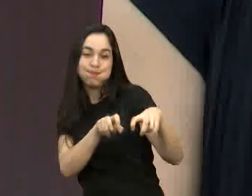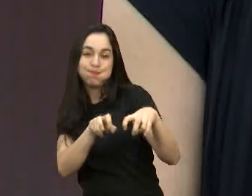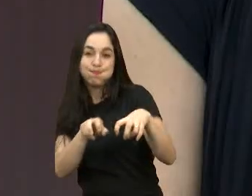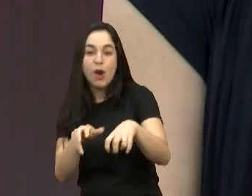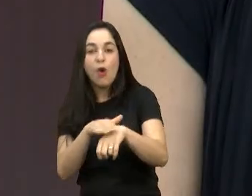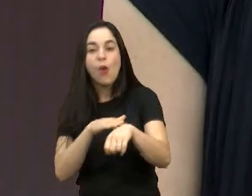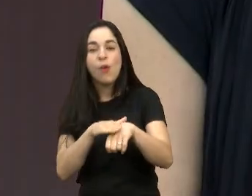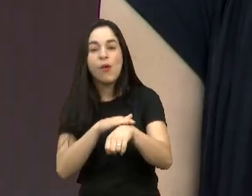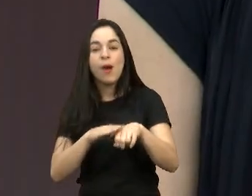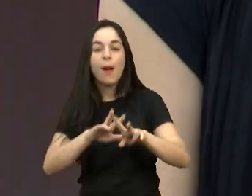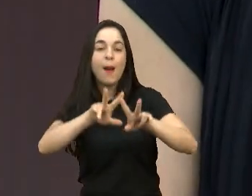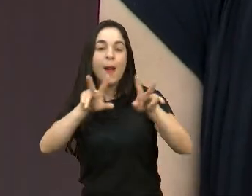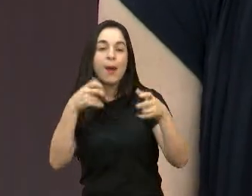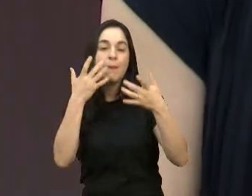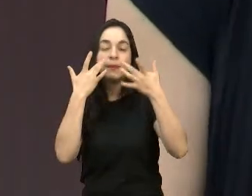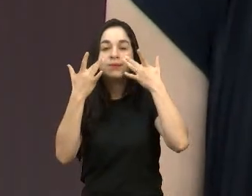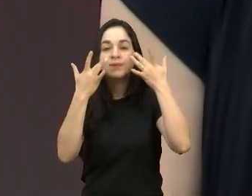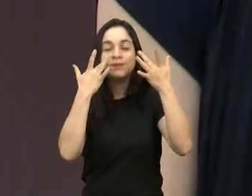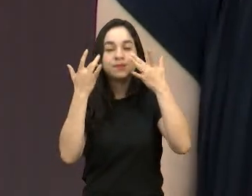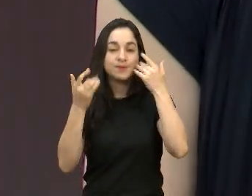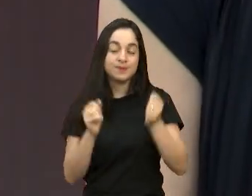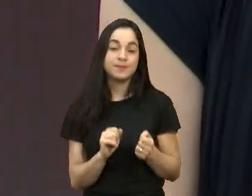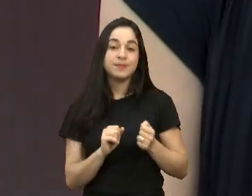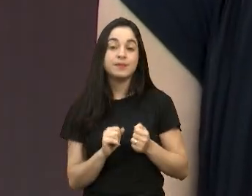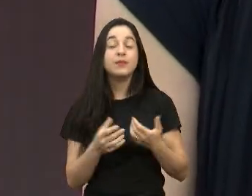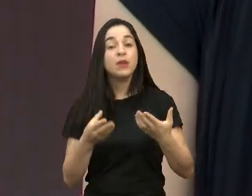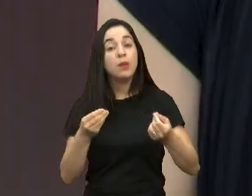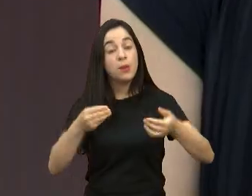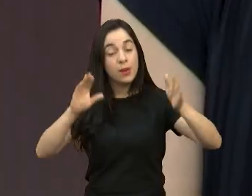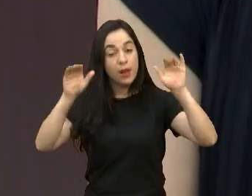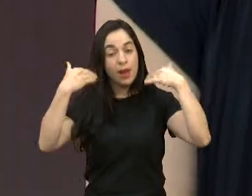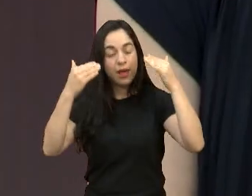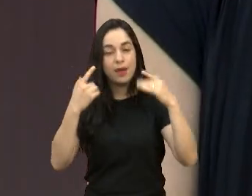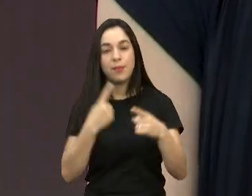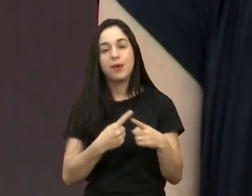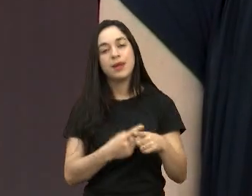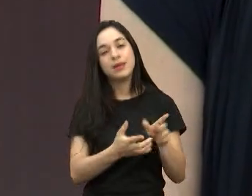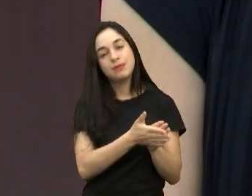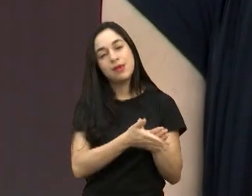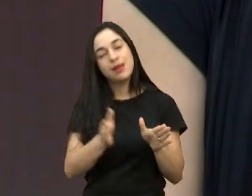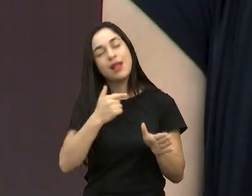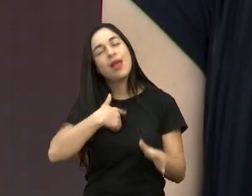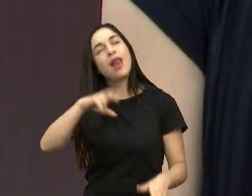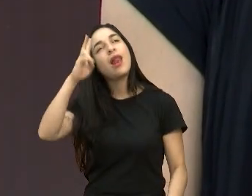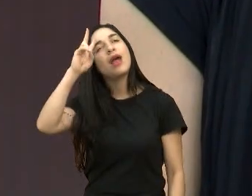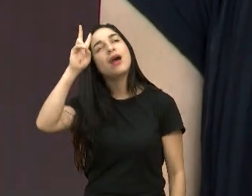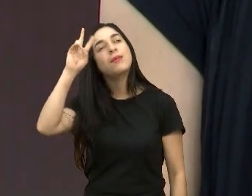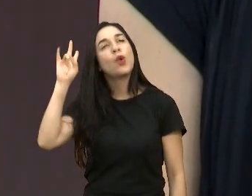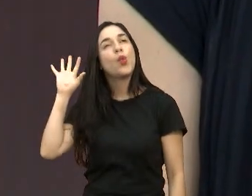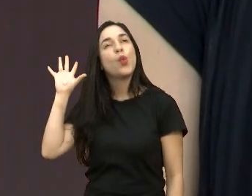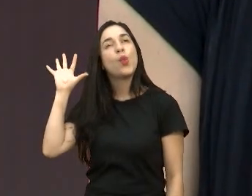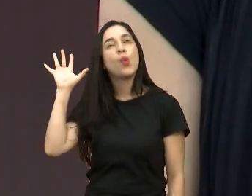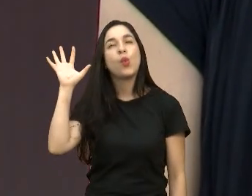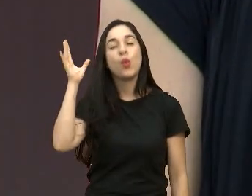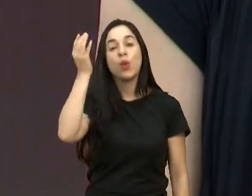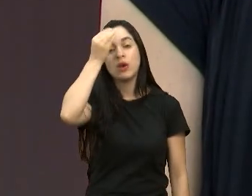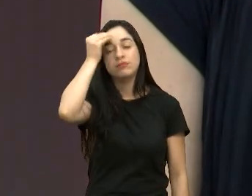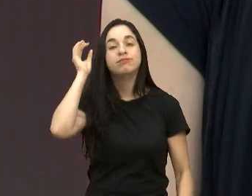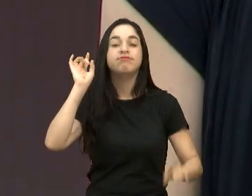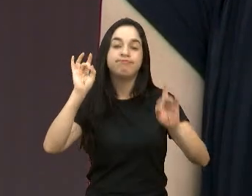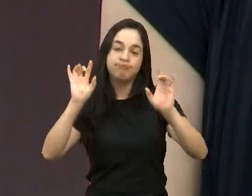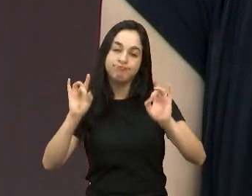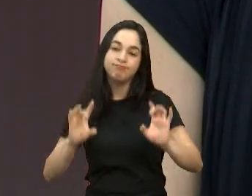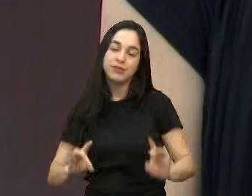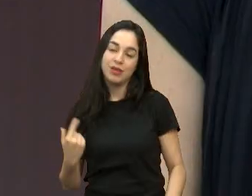de tudo é muita alegria, porque nesses dias todos eu fiquei recordando muita coisa especial que a gente viveu. Então,